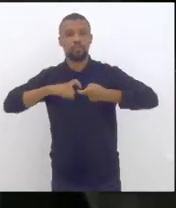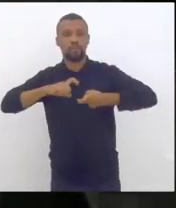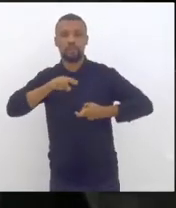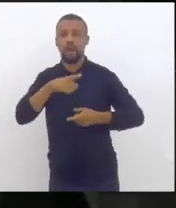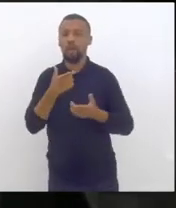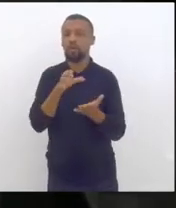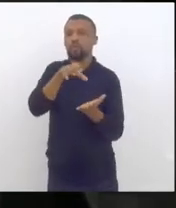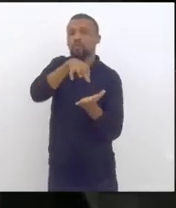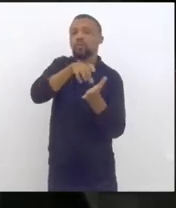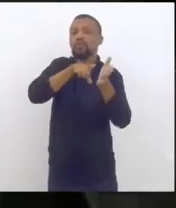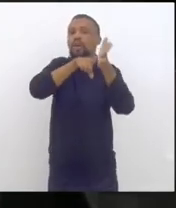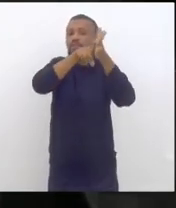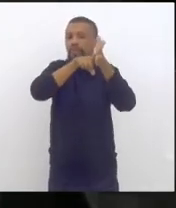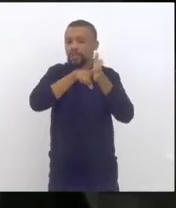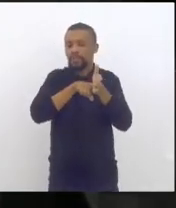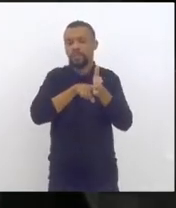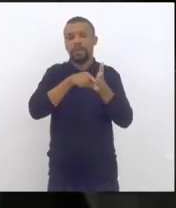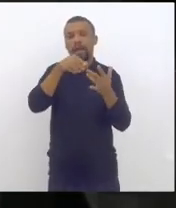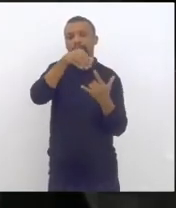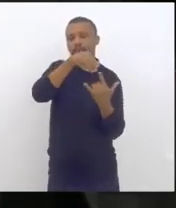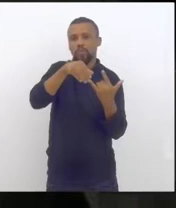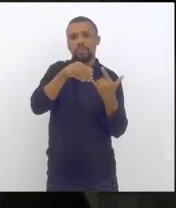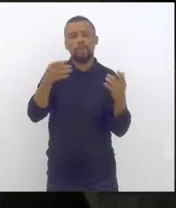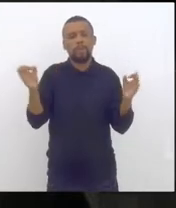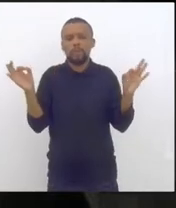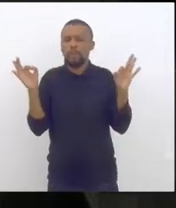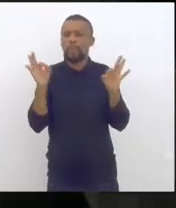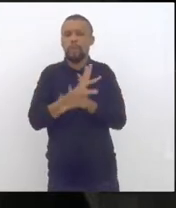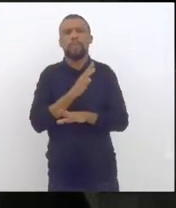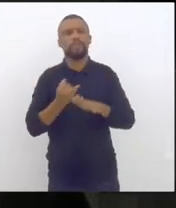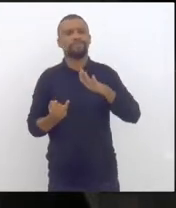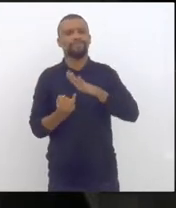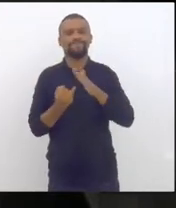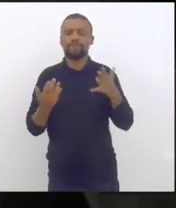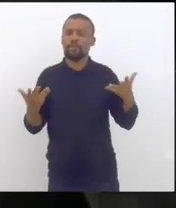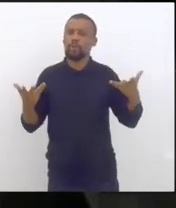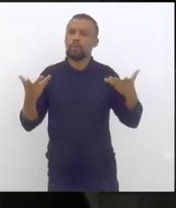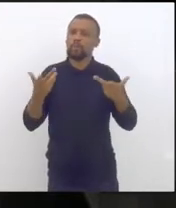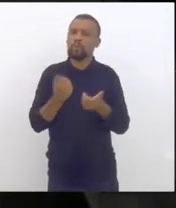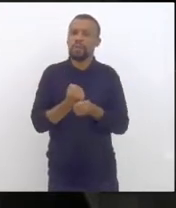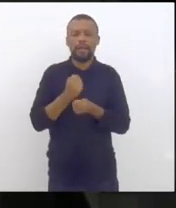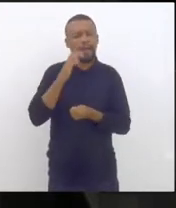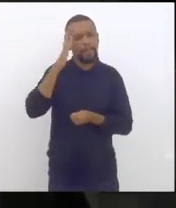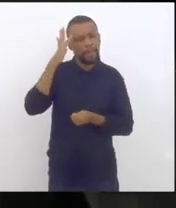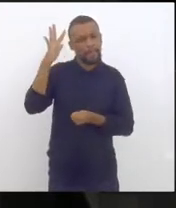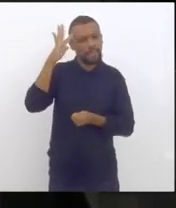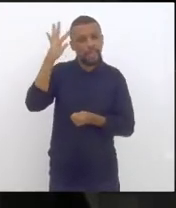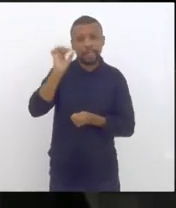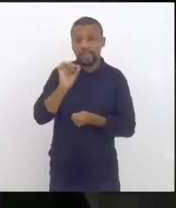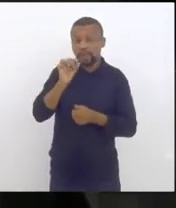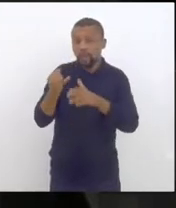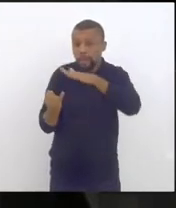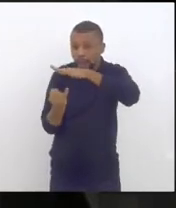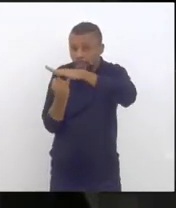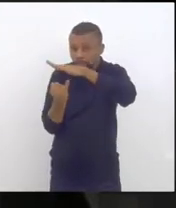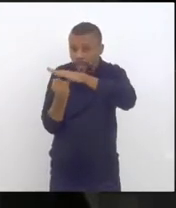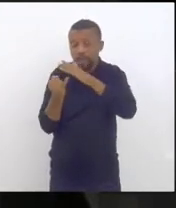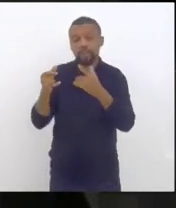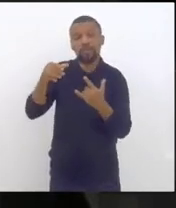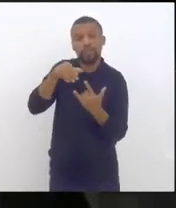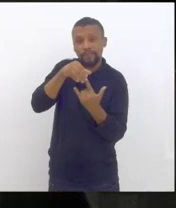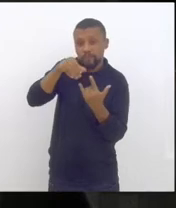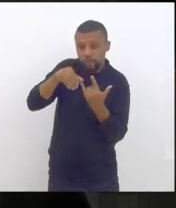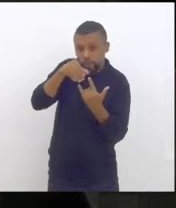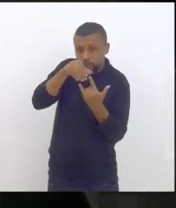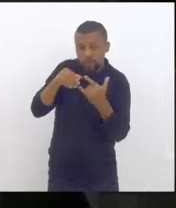pesquisa aliás Flávia Fiocruz elas são muito completa é impressionante imaginar que uma entidade como a Fiocruz Como